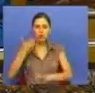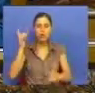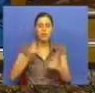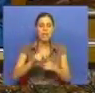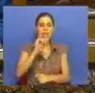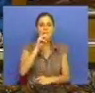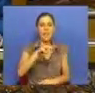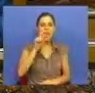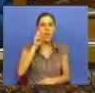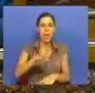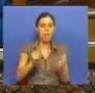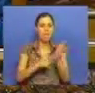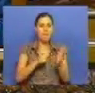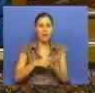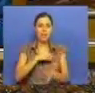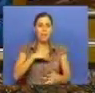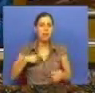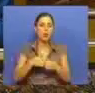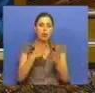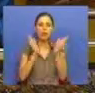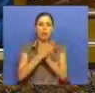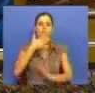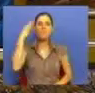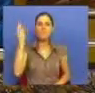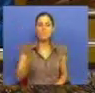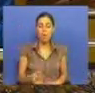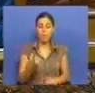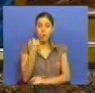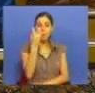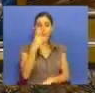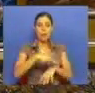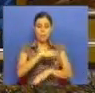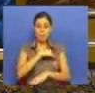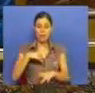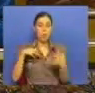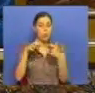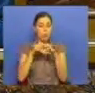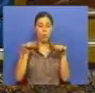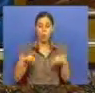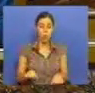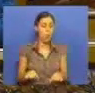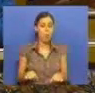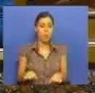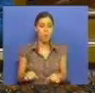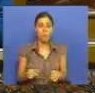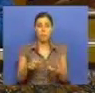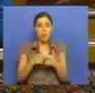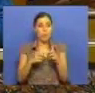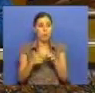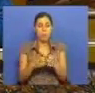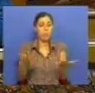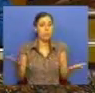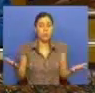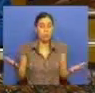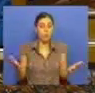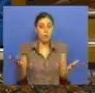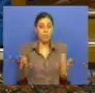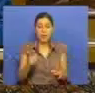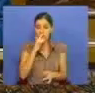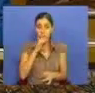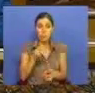para o INEM, faltam médicos por todo o lado. É verdade que esta falta de médicos não é um problema de hoje e não é um problema para o qual